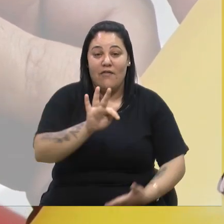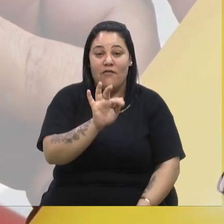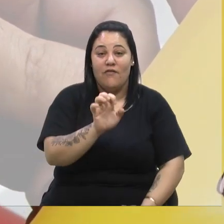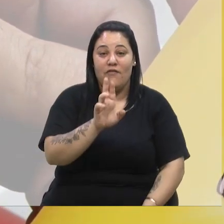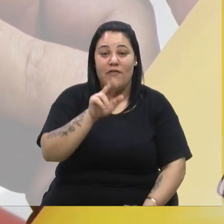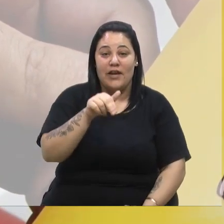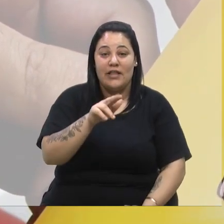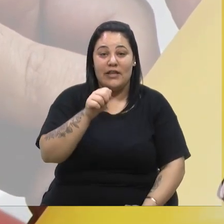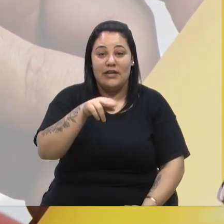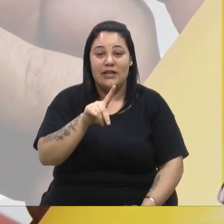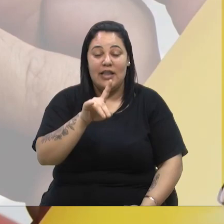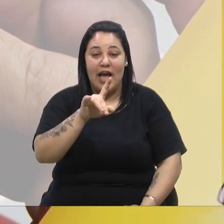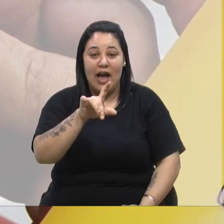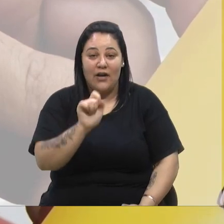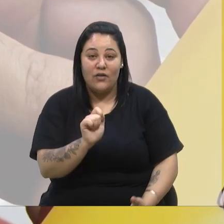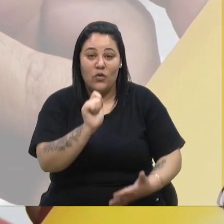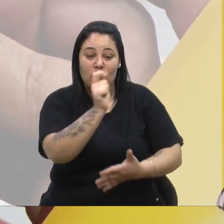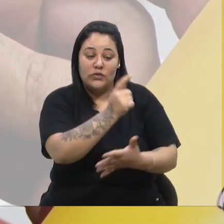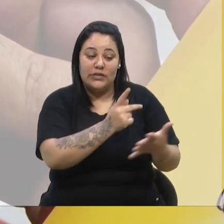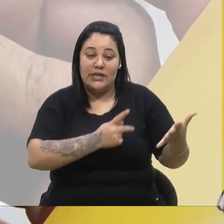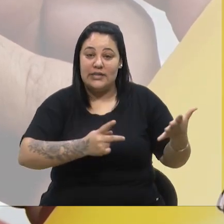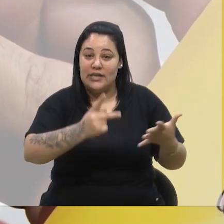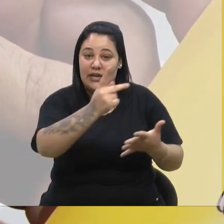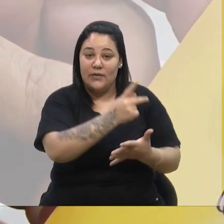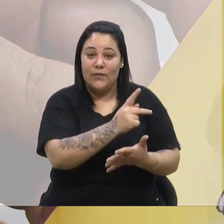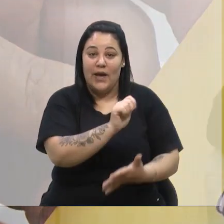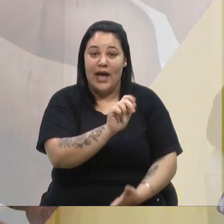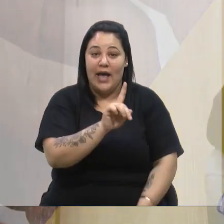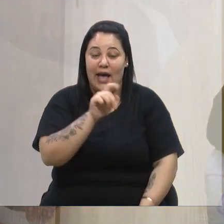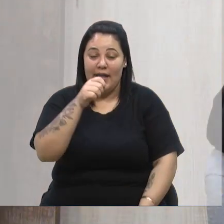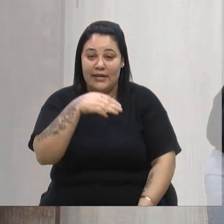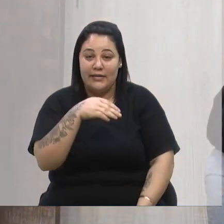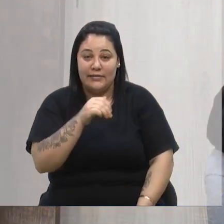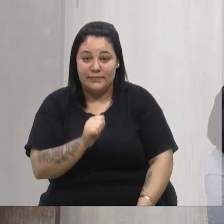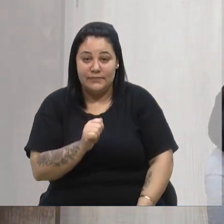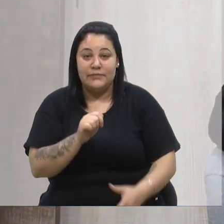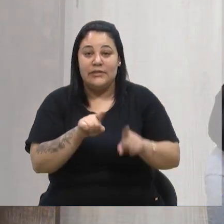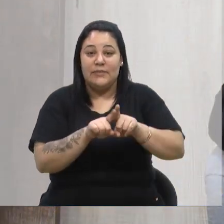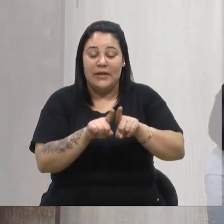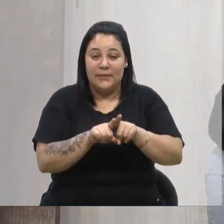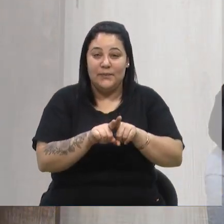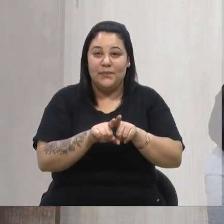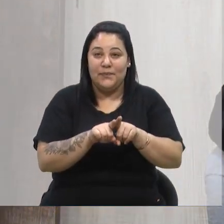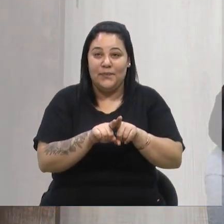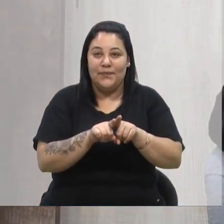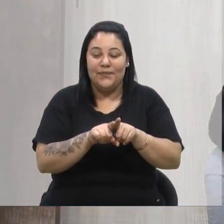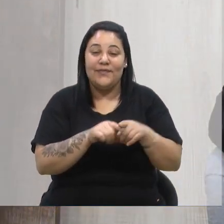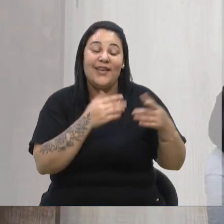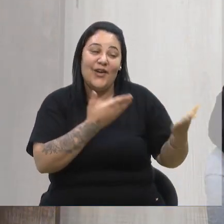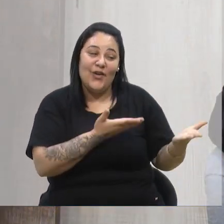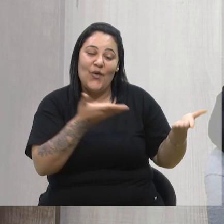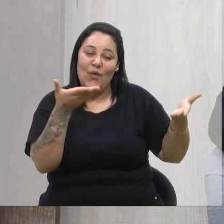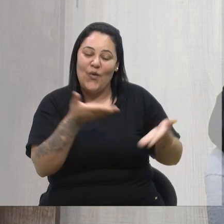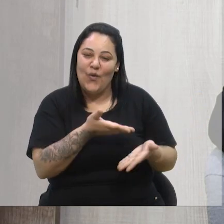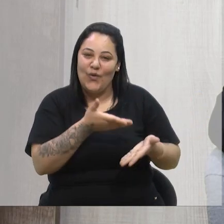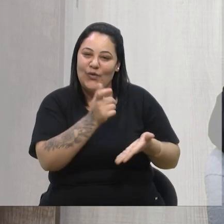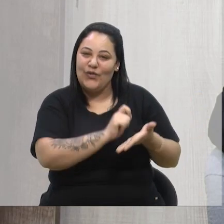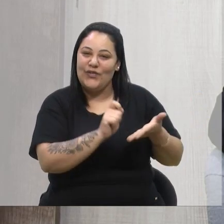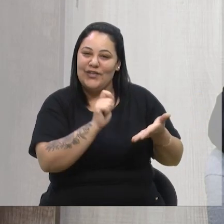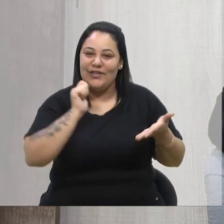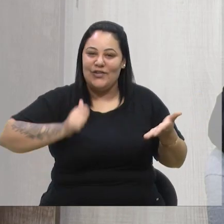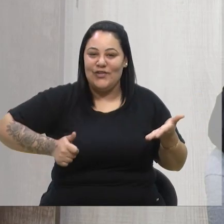Fernanda Belin, com ilustrações de Adam Marini. E a escritora Fernanda nos brinda aqui com a sua presença no Café